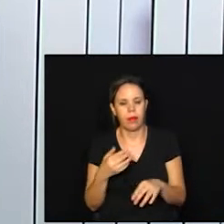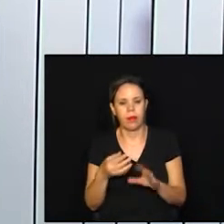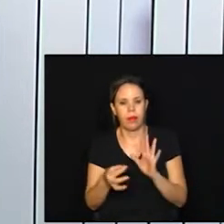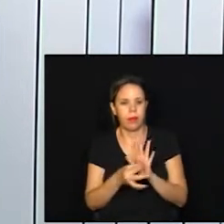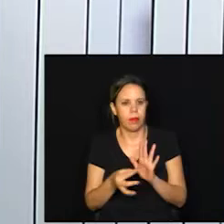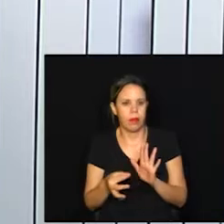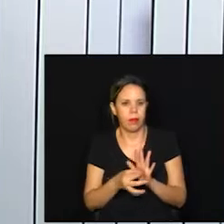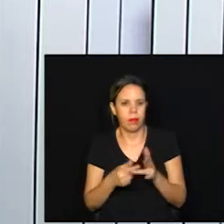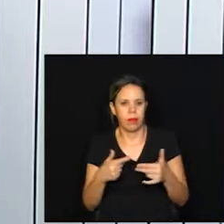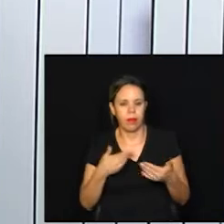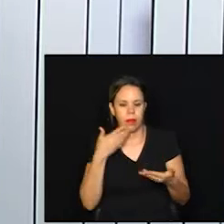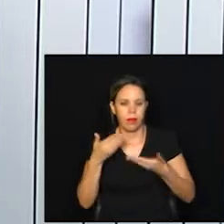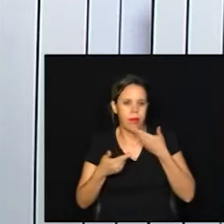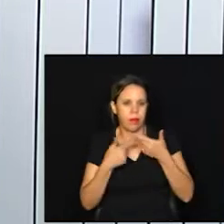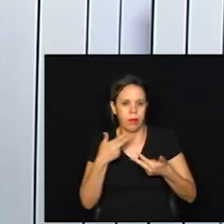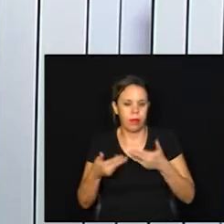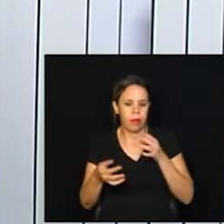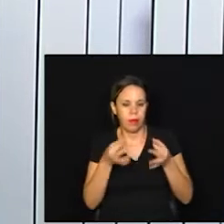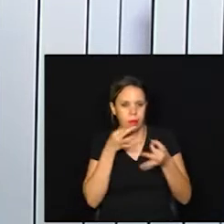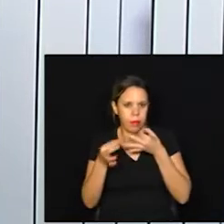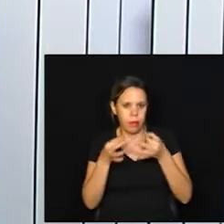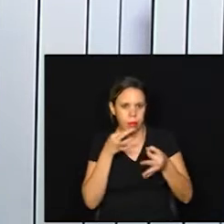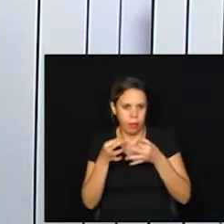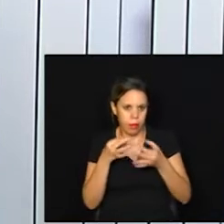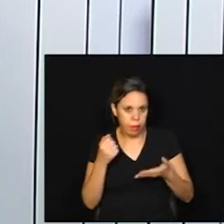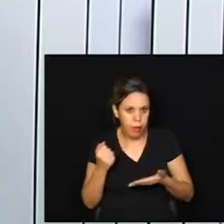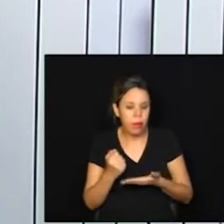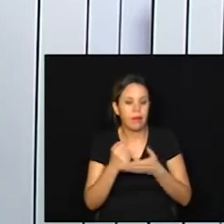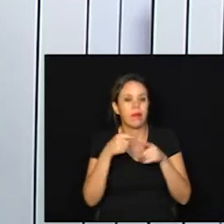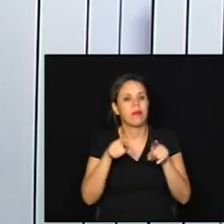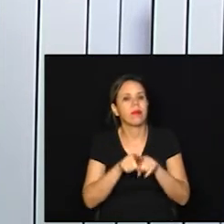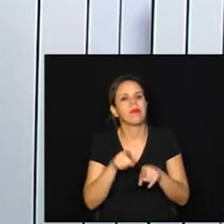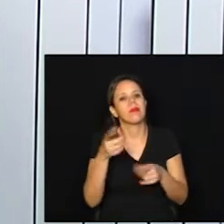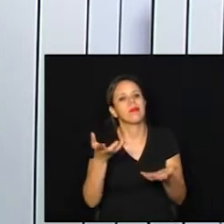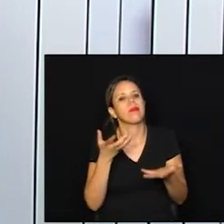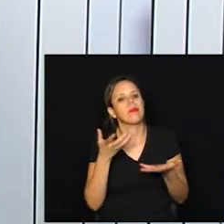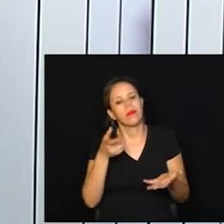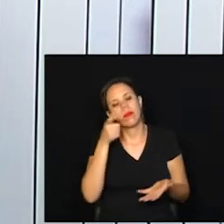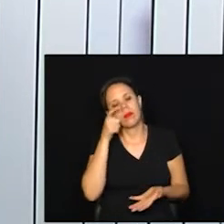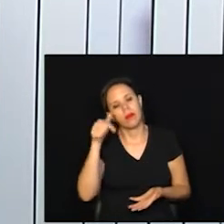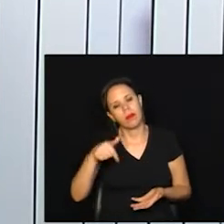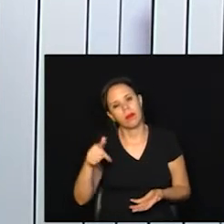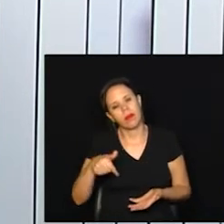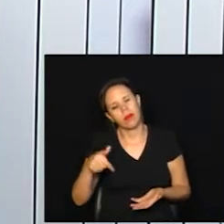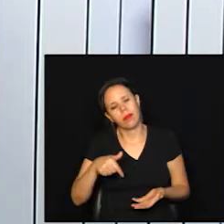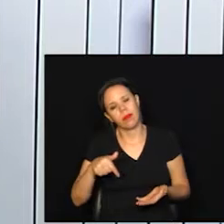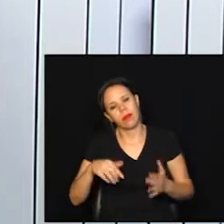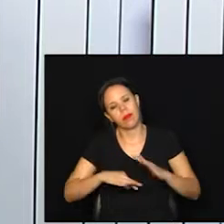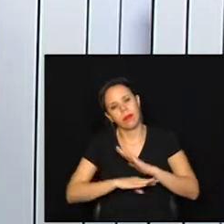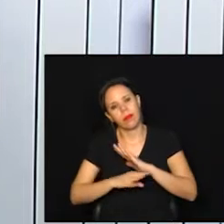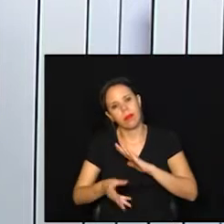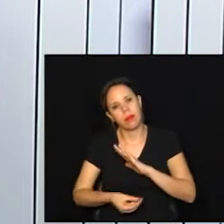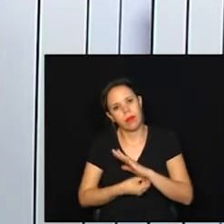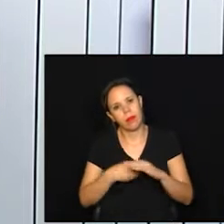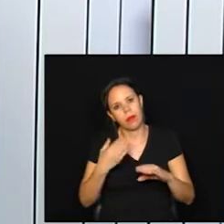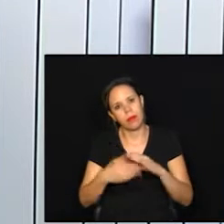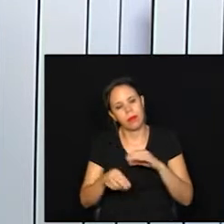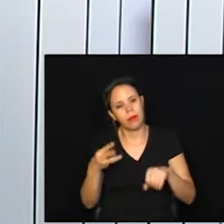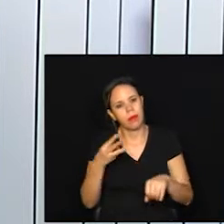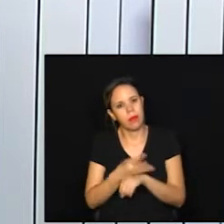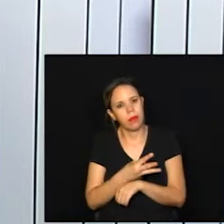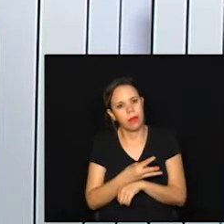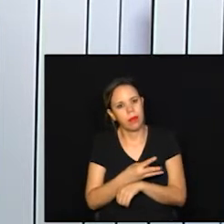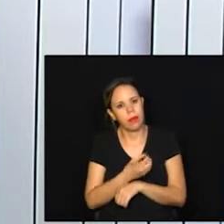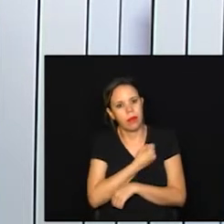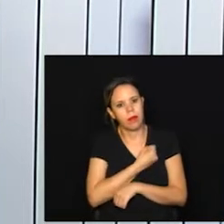mensagem, o seu elogio, uma crítica construtiva, o que você quer assistir aqui no Câmara Total. Envie o WhatsApp pra